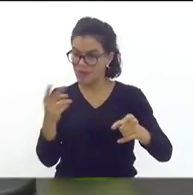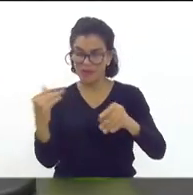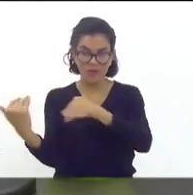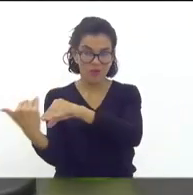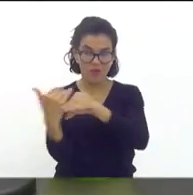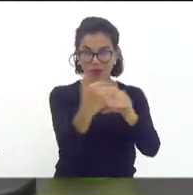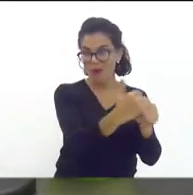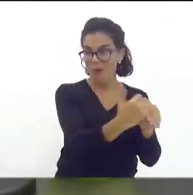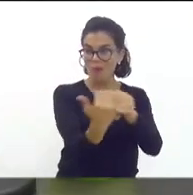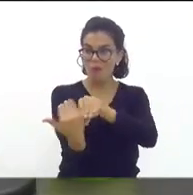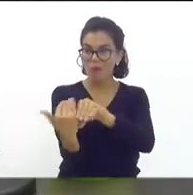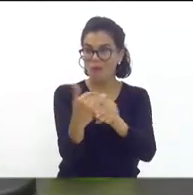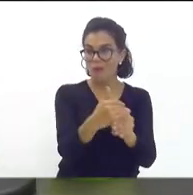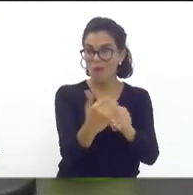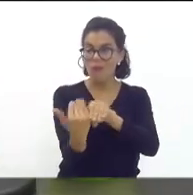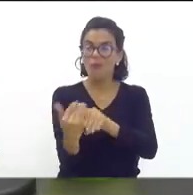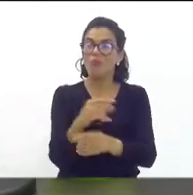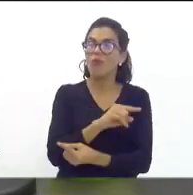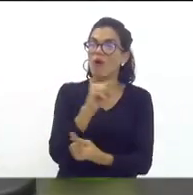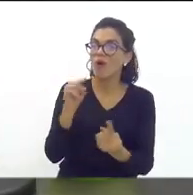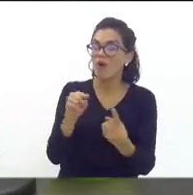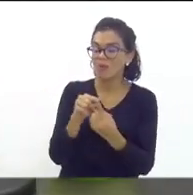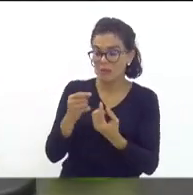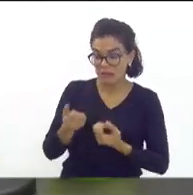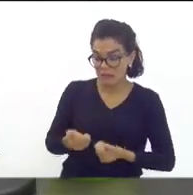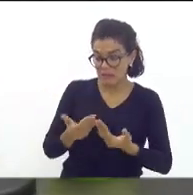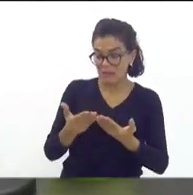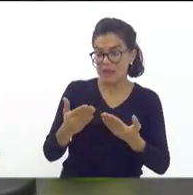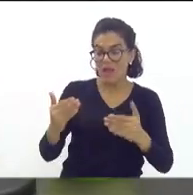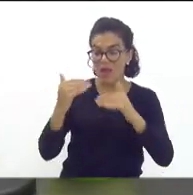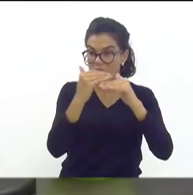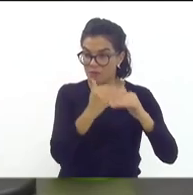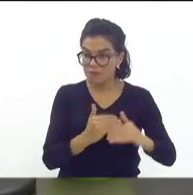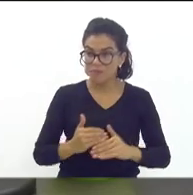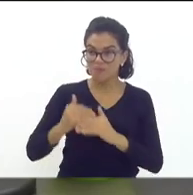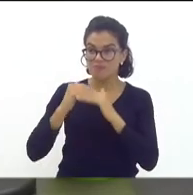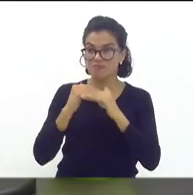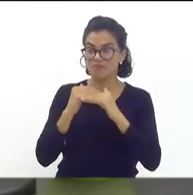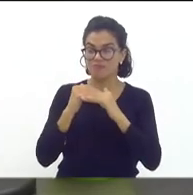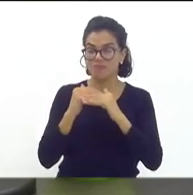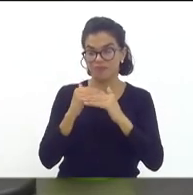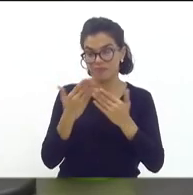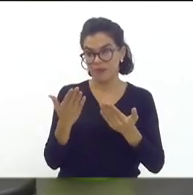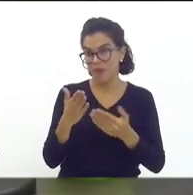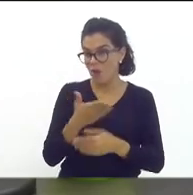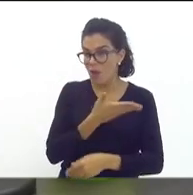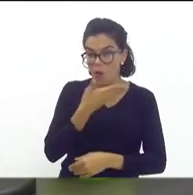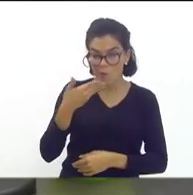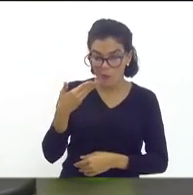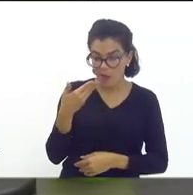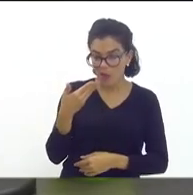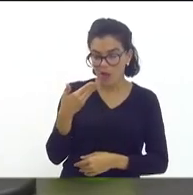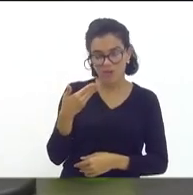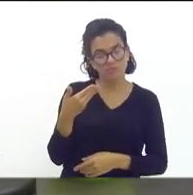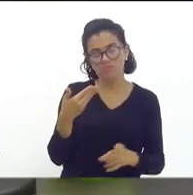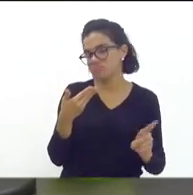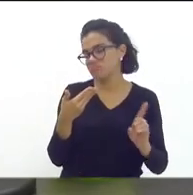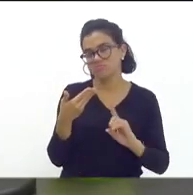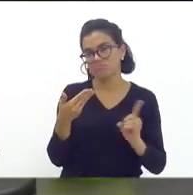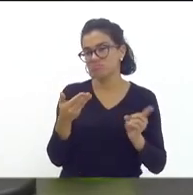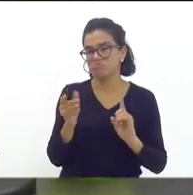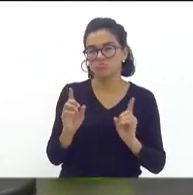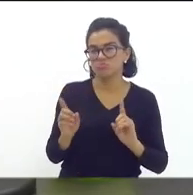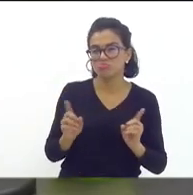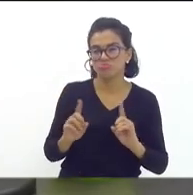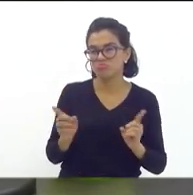Qual é o nosso objetivo dá essa isonomia e dá essa metodologia é o melhor que foi feito não